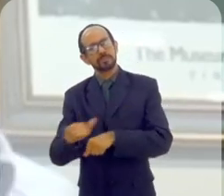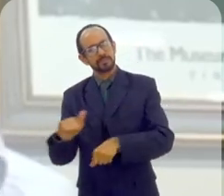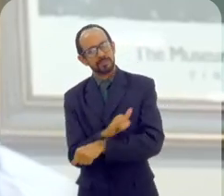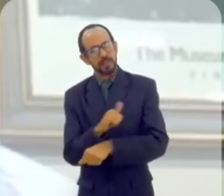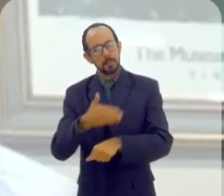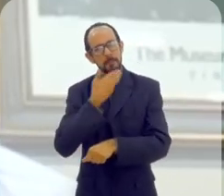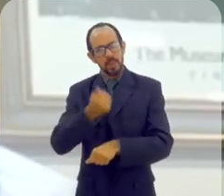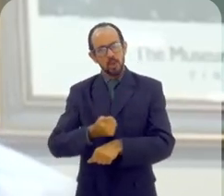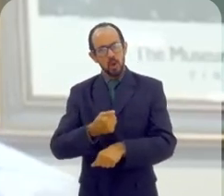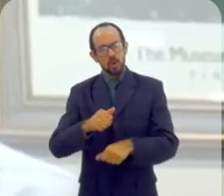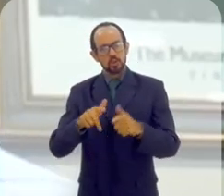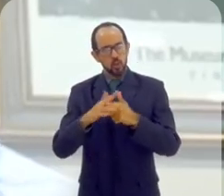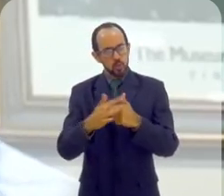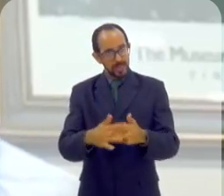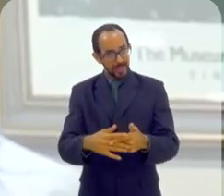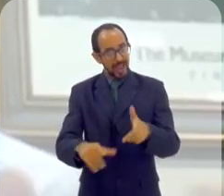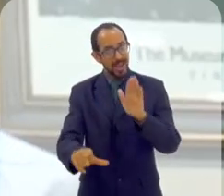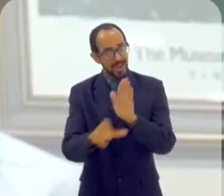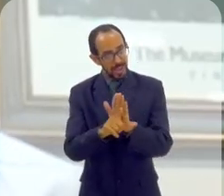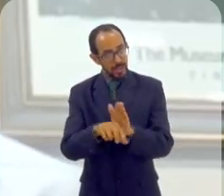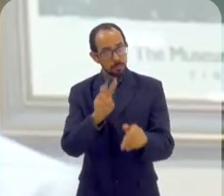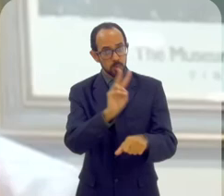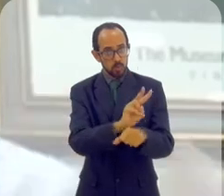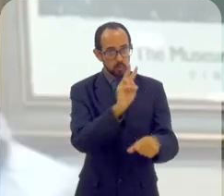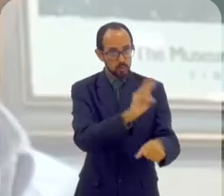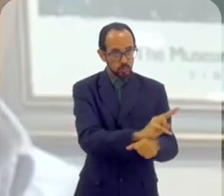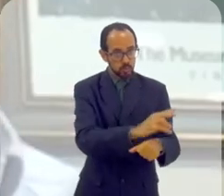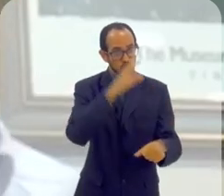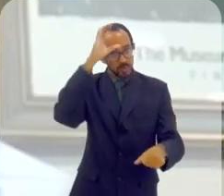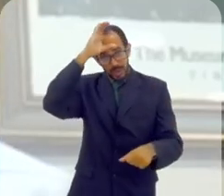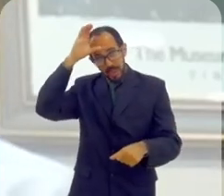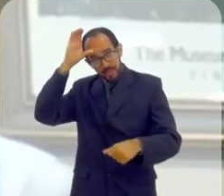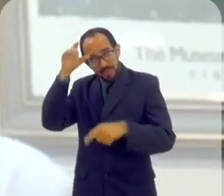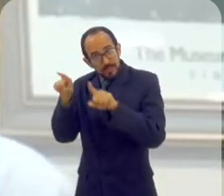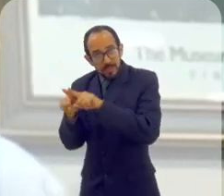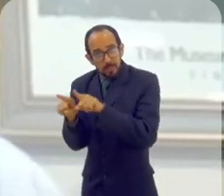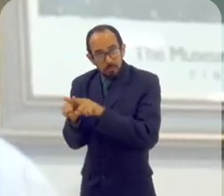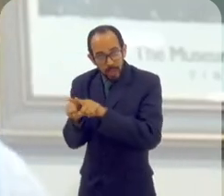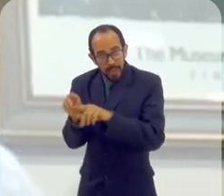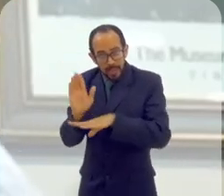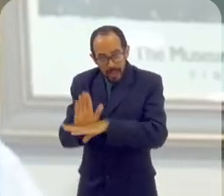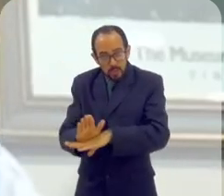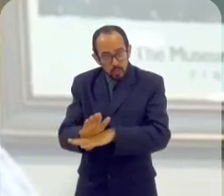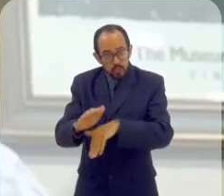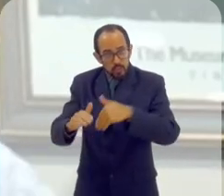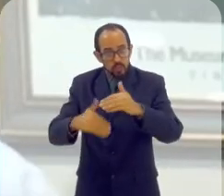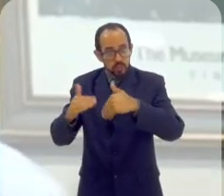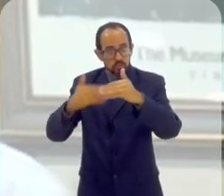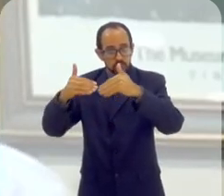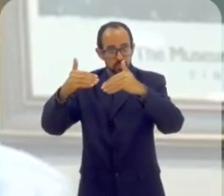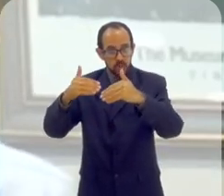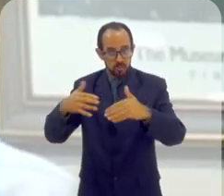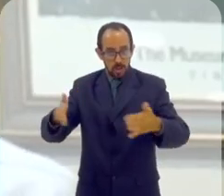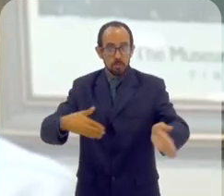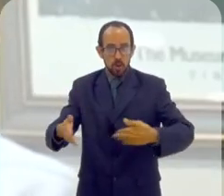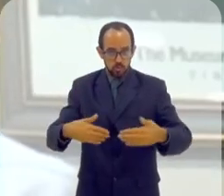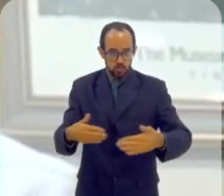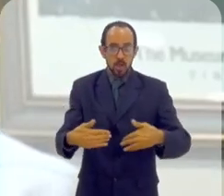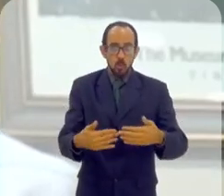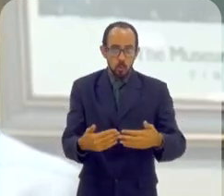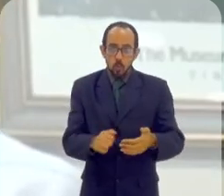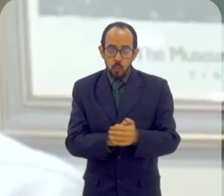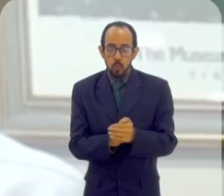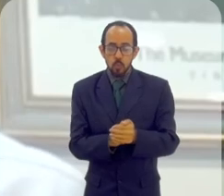melhore a legislação e protege o consumidor e ajude o setor industrial